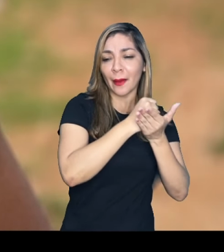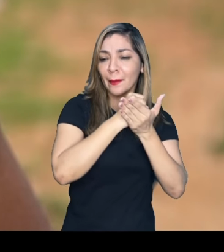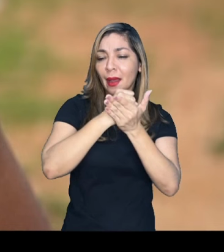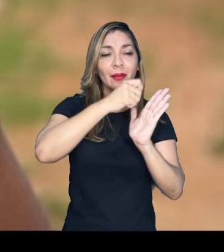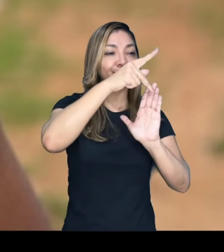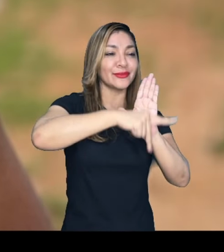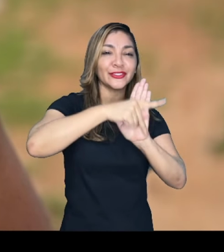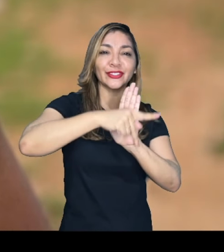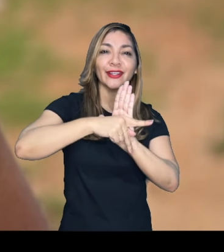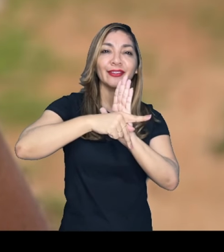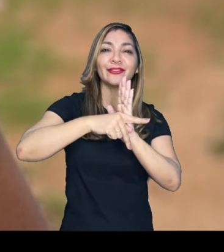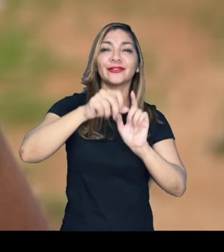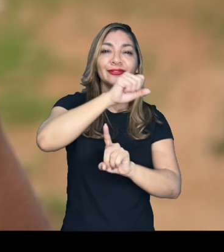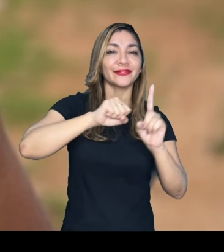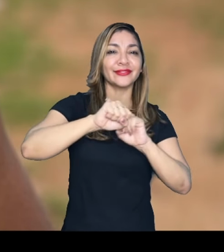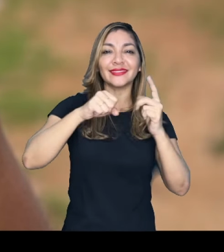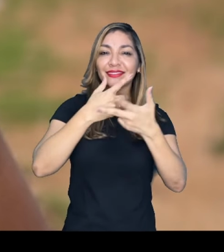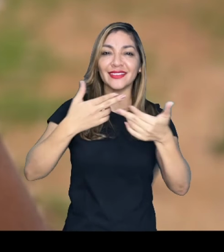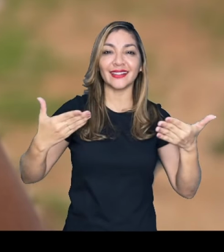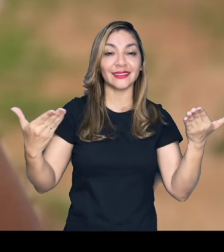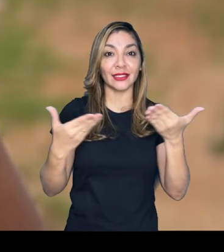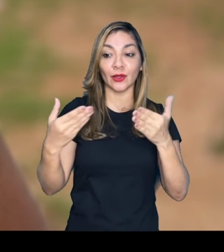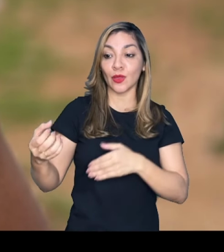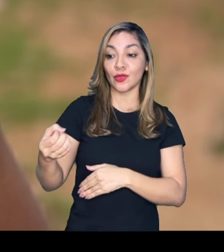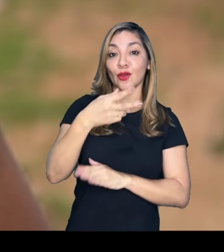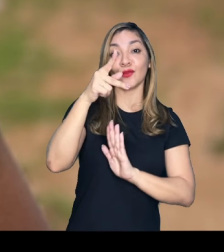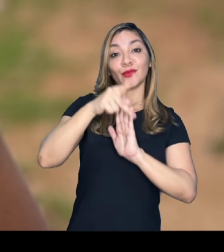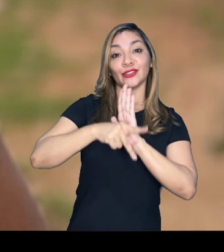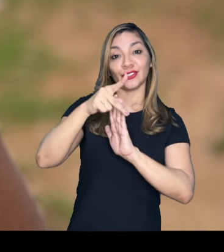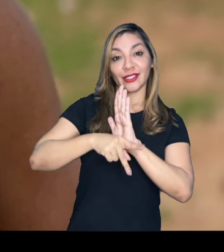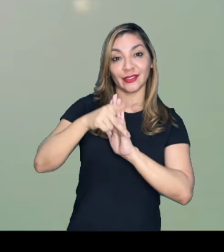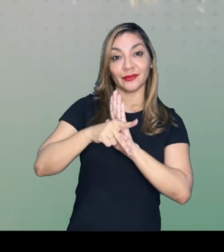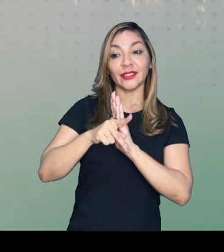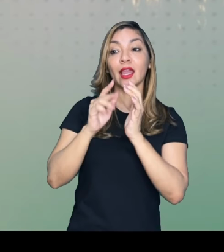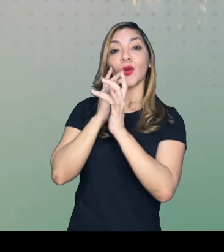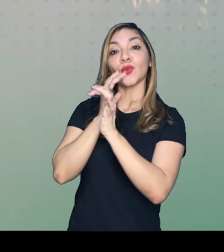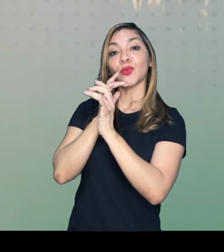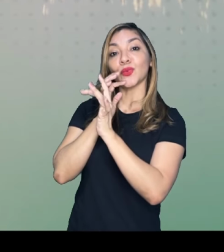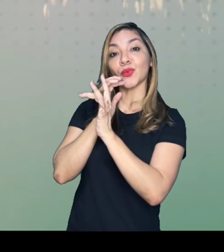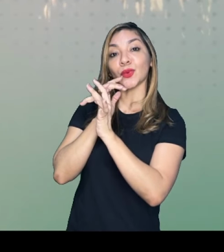projetos sociais. E trabalhamos agora com um novo projeto, que é o projeto de flautas.